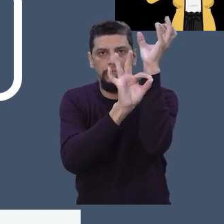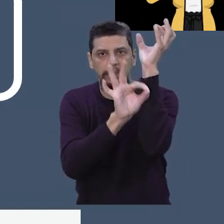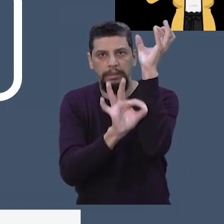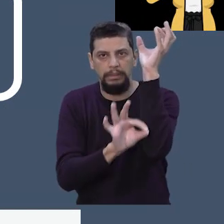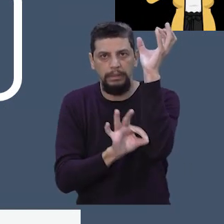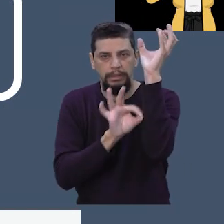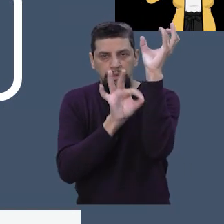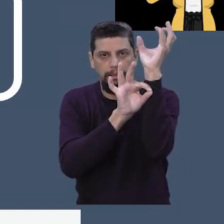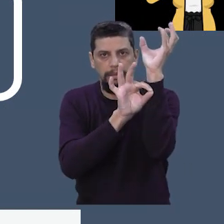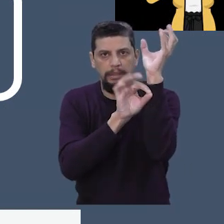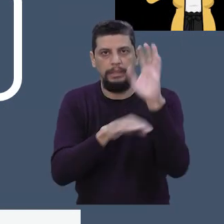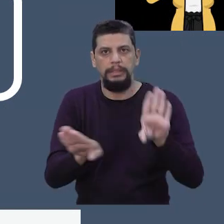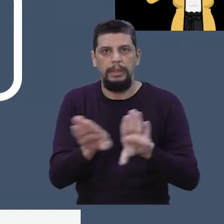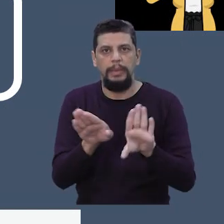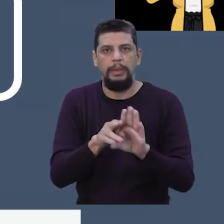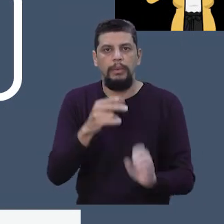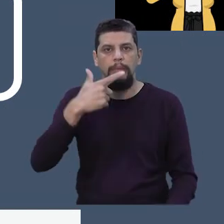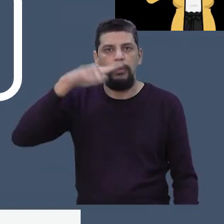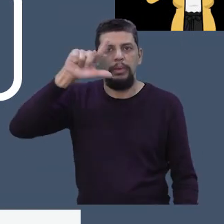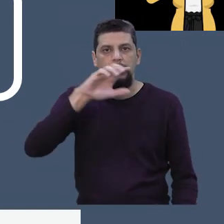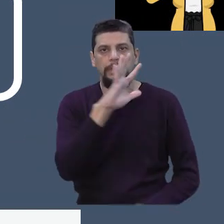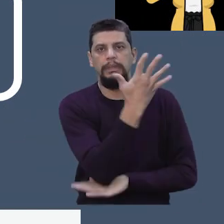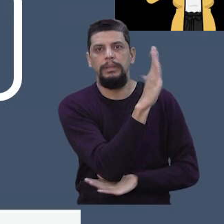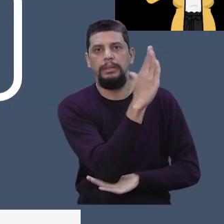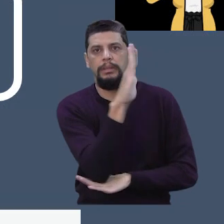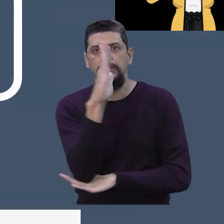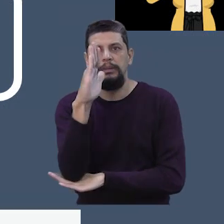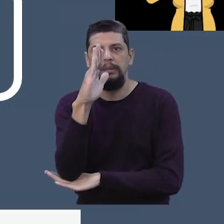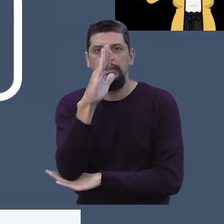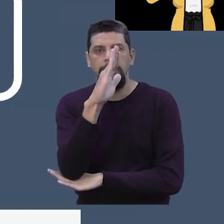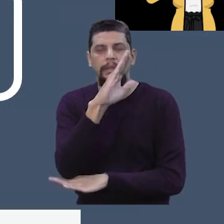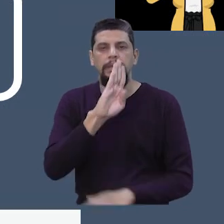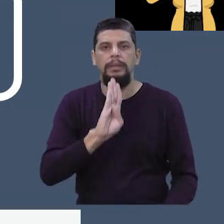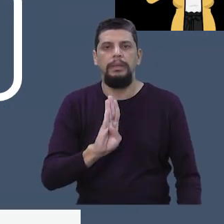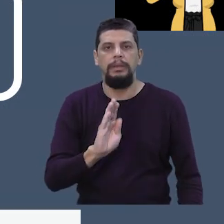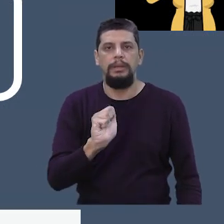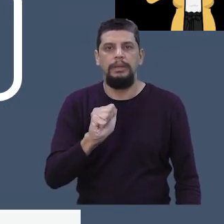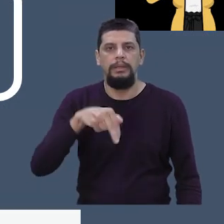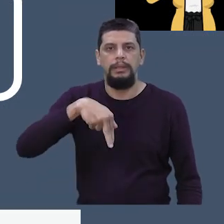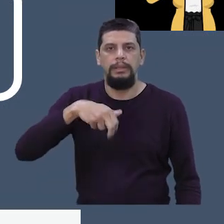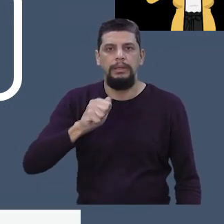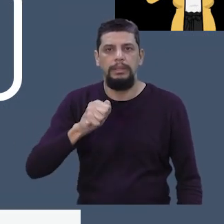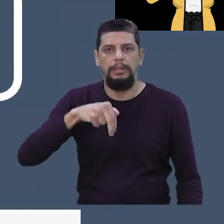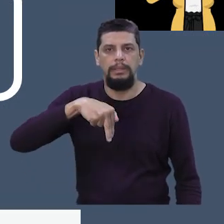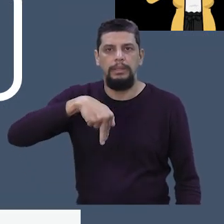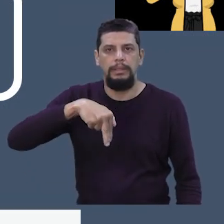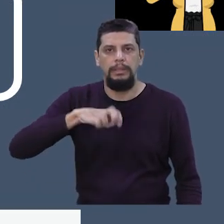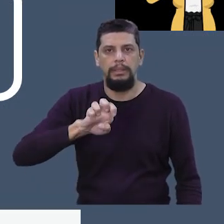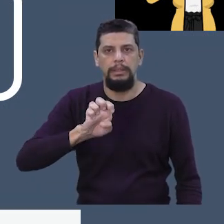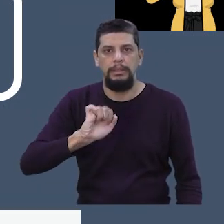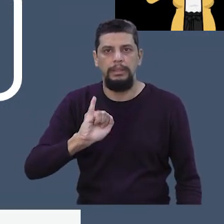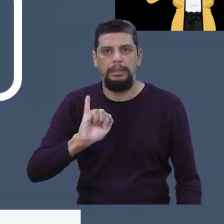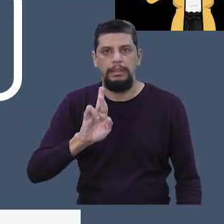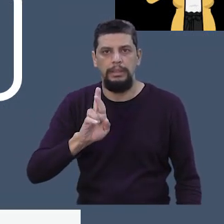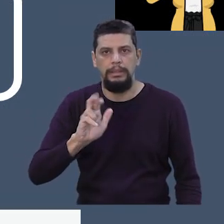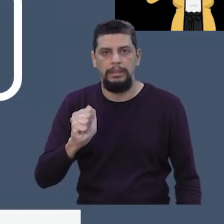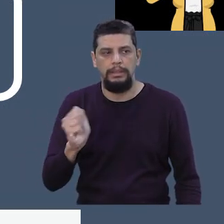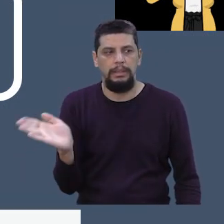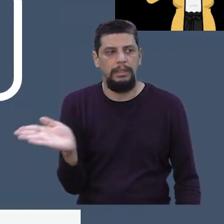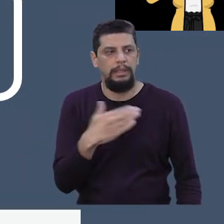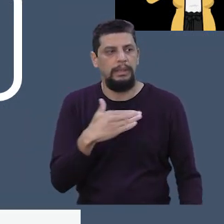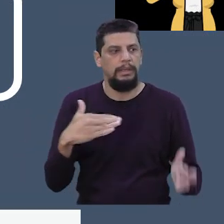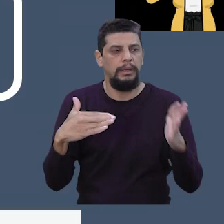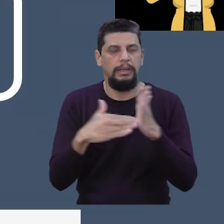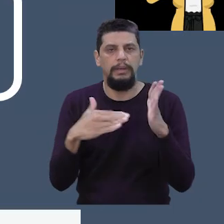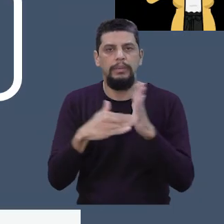jabuticaba. Tem uma outra árvore aqui chamada bananeira. E a última, baobá.